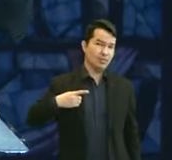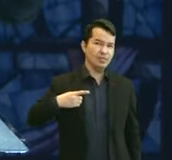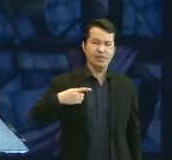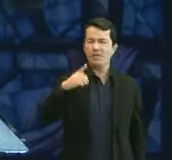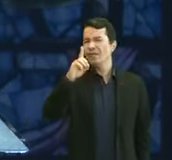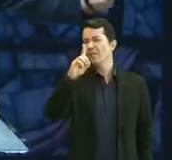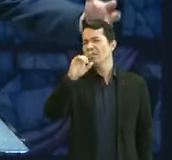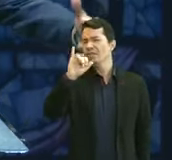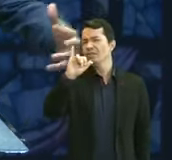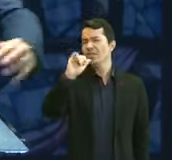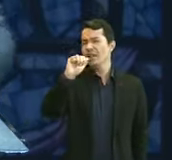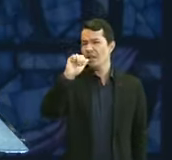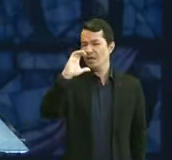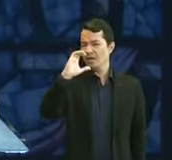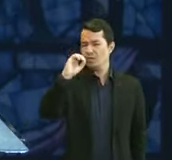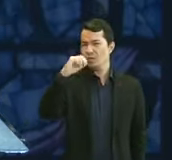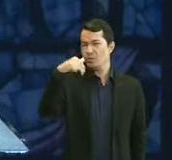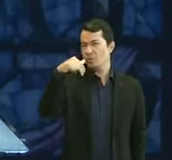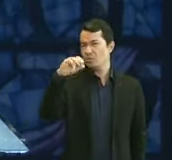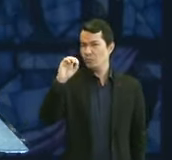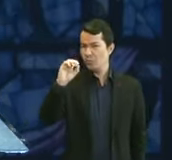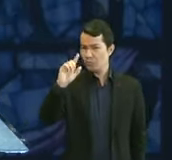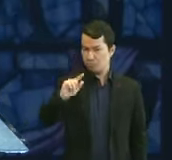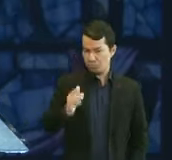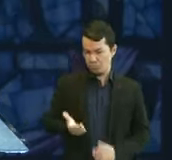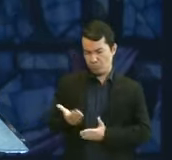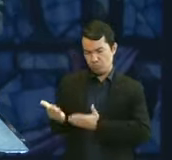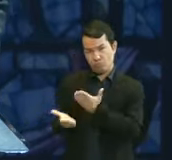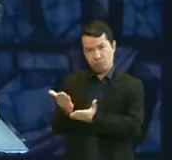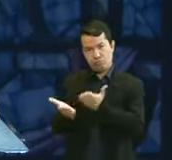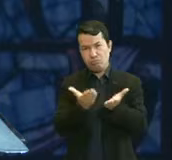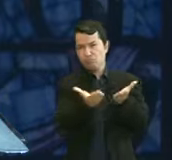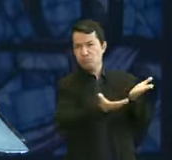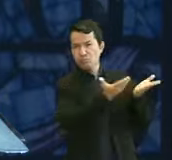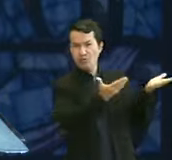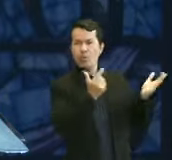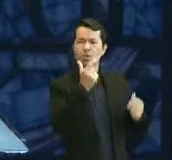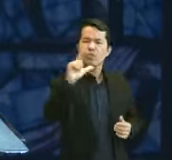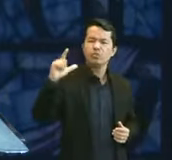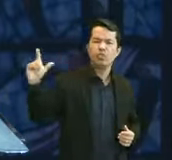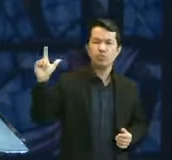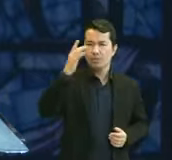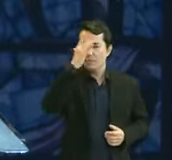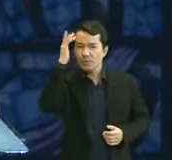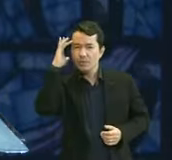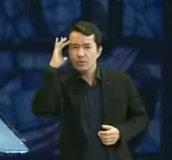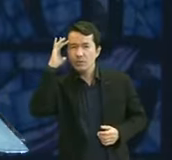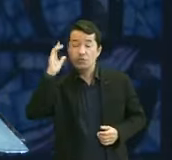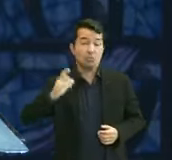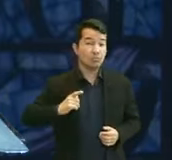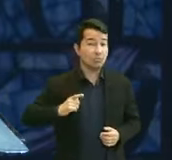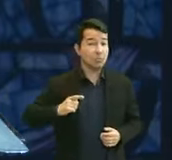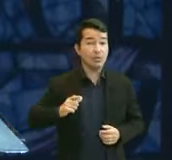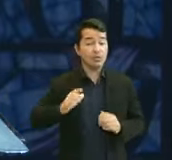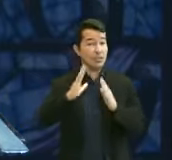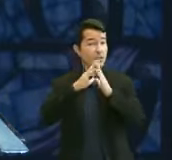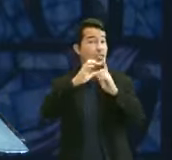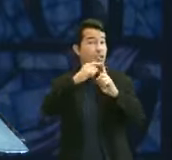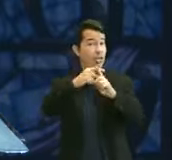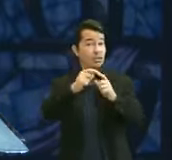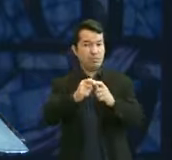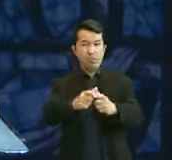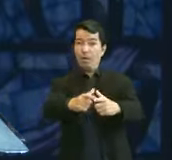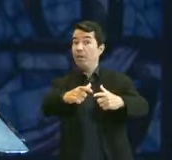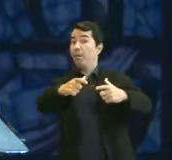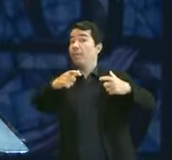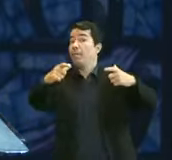que a igreja estava crescendo, e por isso os apóstolos escolheram homens excelentes, de uma